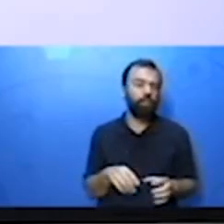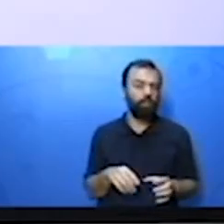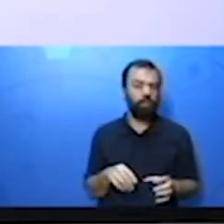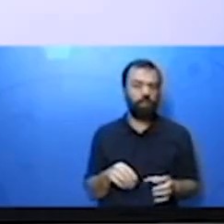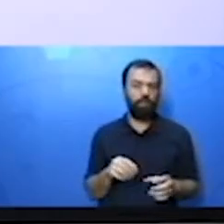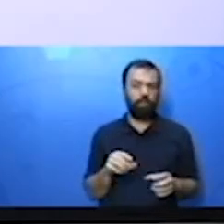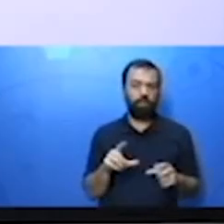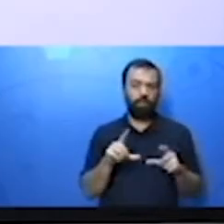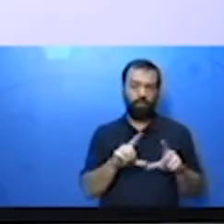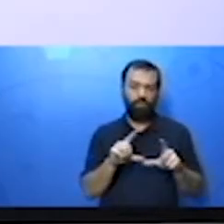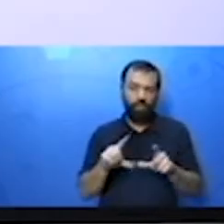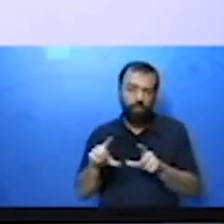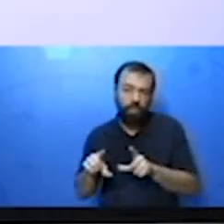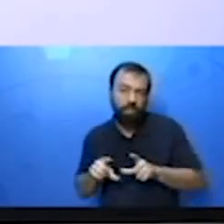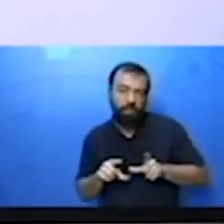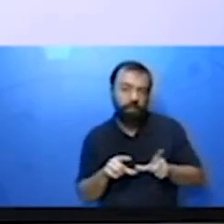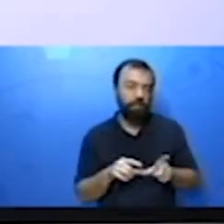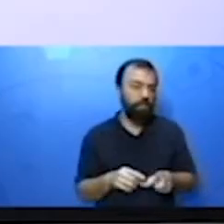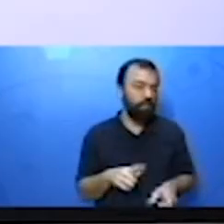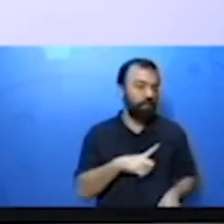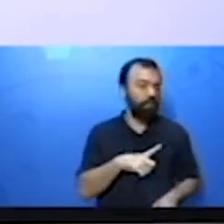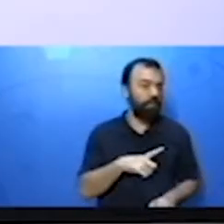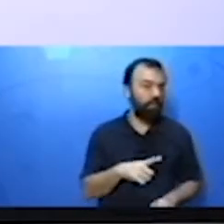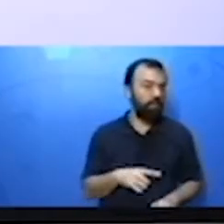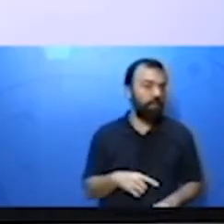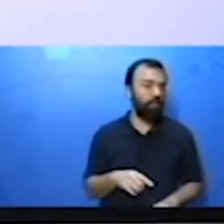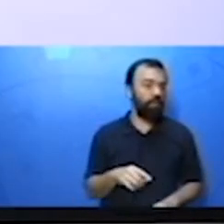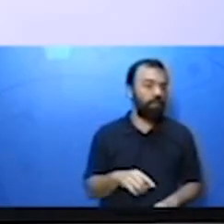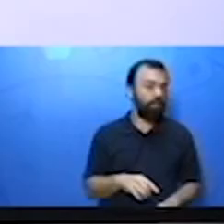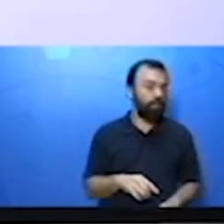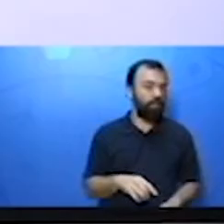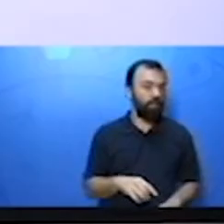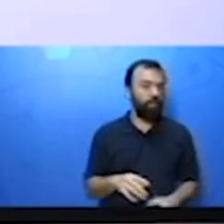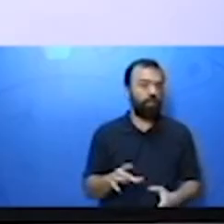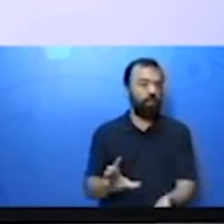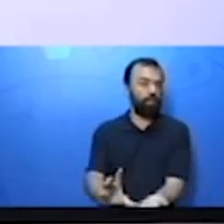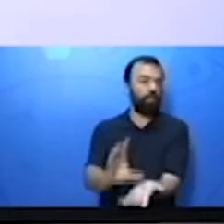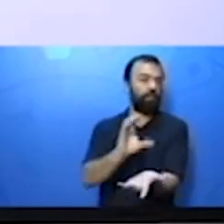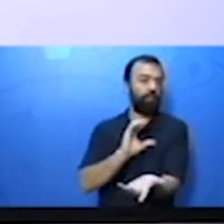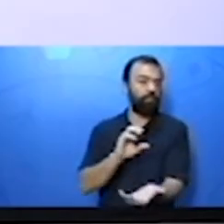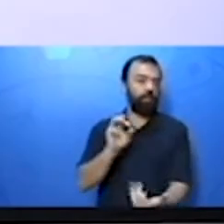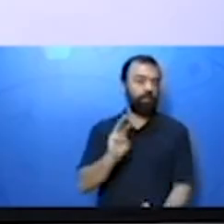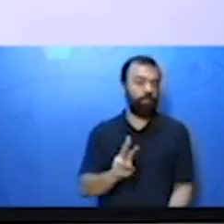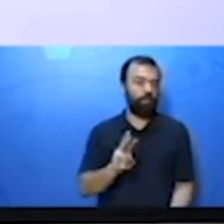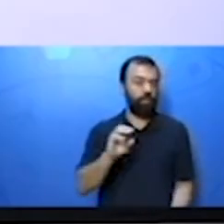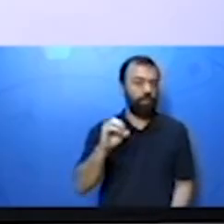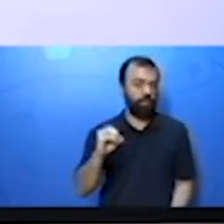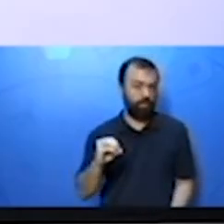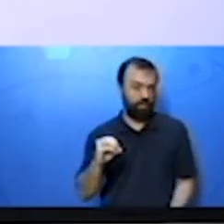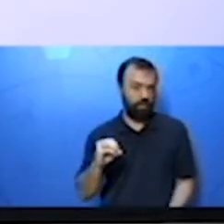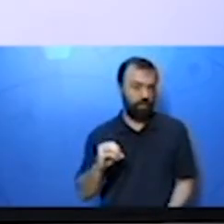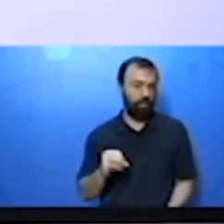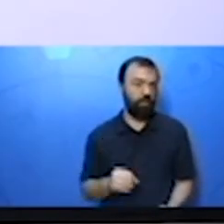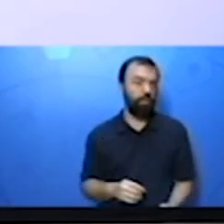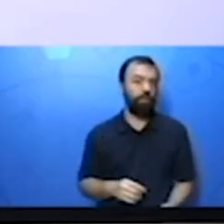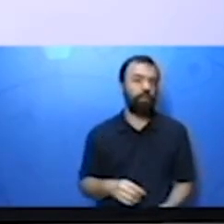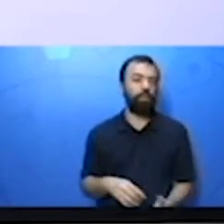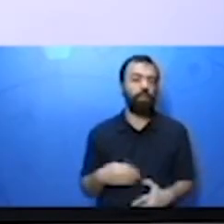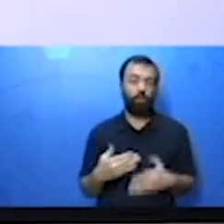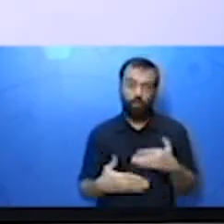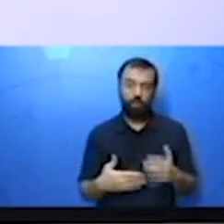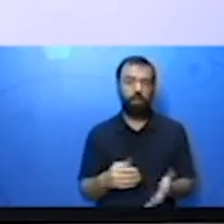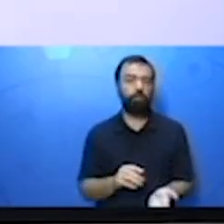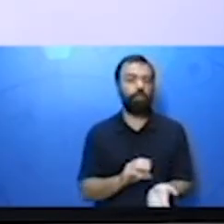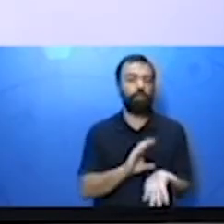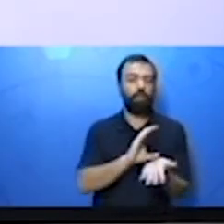Peter e dessas deu 14 para Christian. Quantas figurinhas aumentaram no álbum de